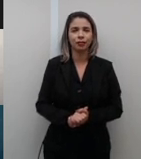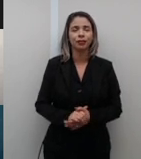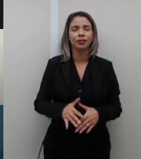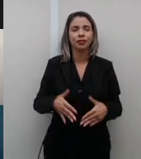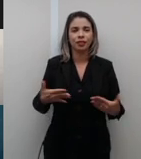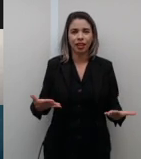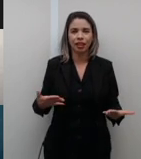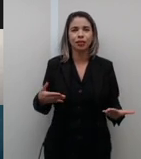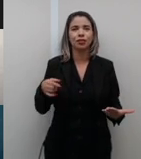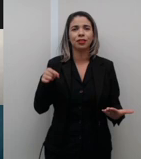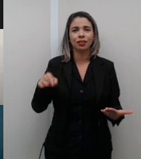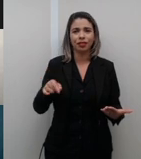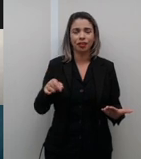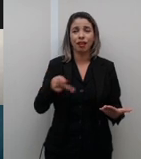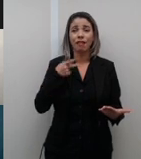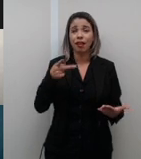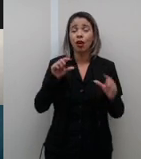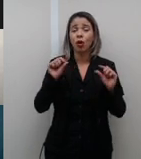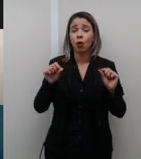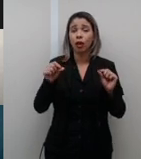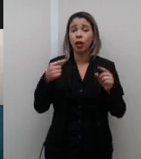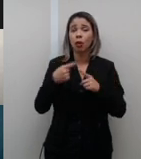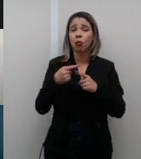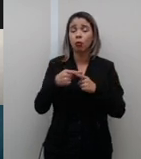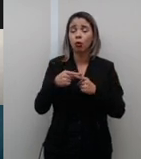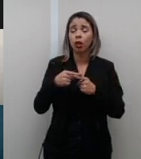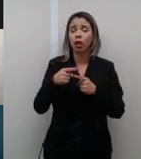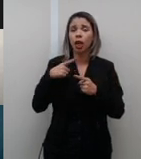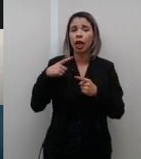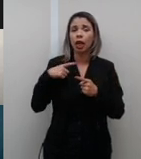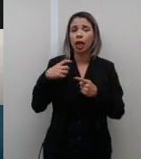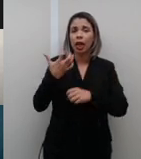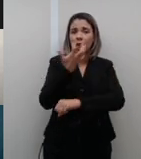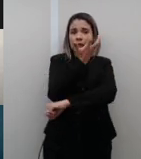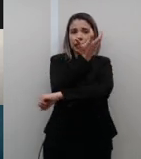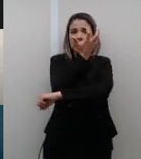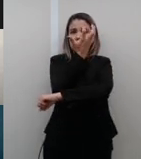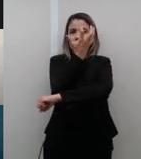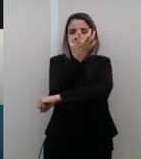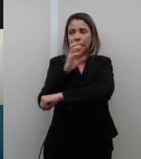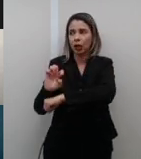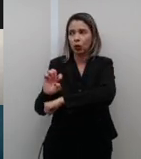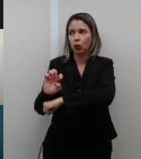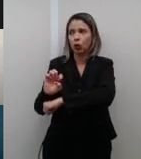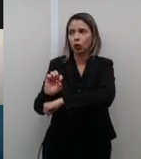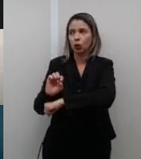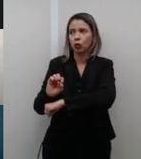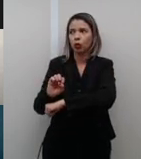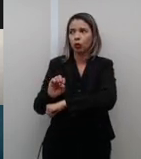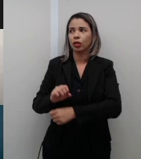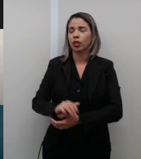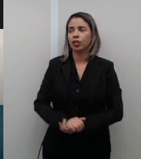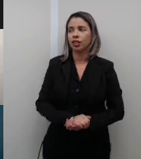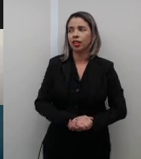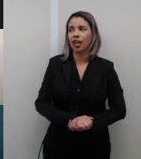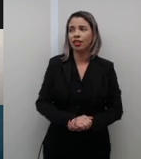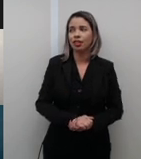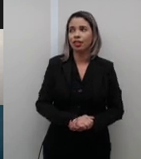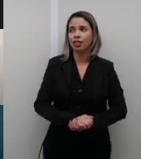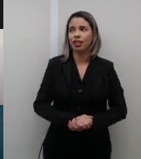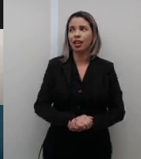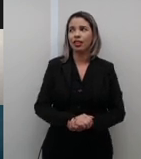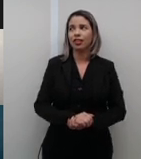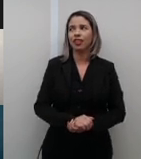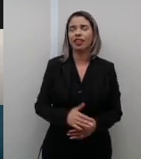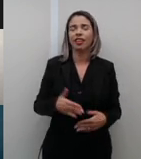porque esse clima tão seco de Brasília, eu não sabia que Vossa Excelência utilizava esses umidificadores, que é